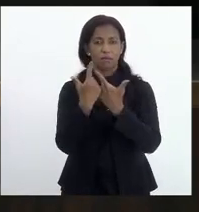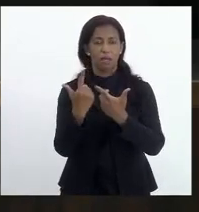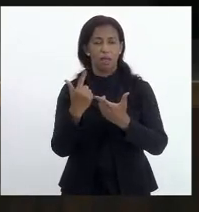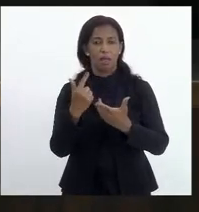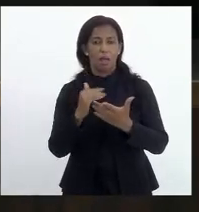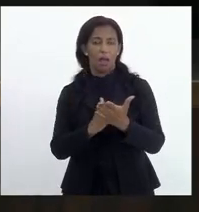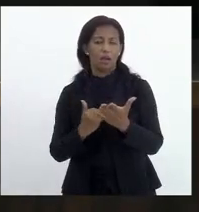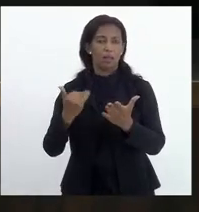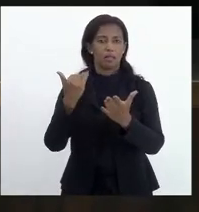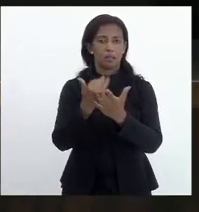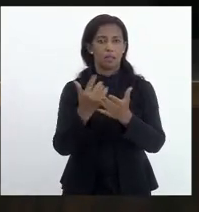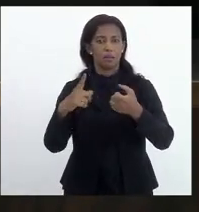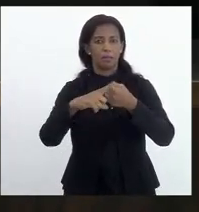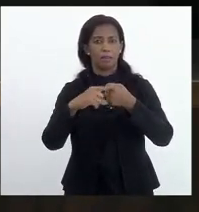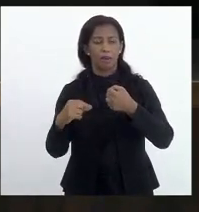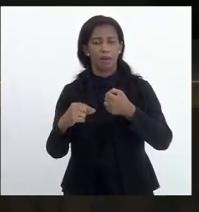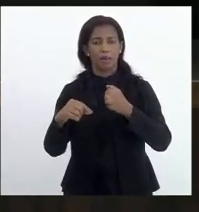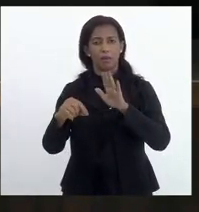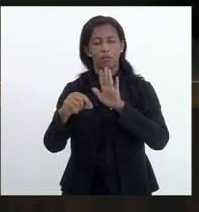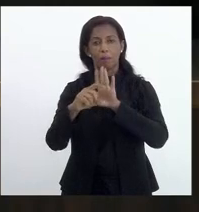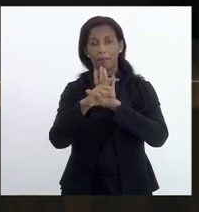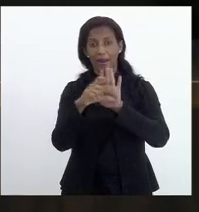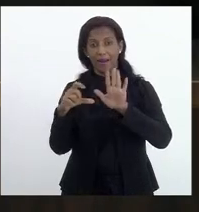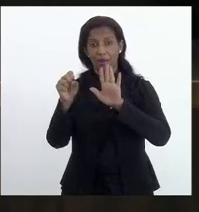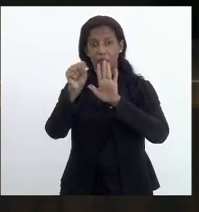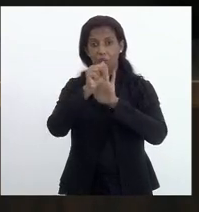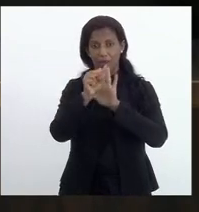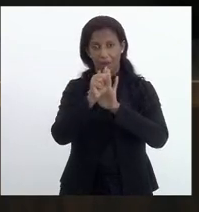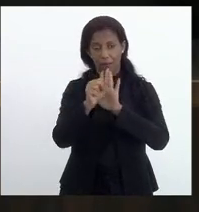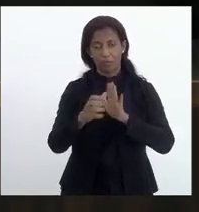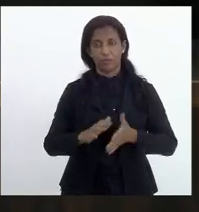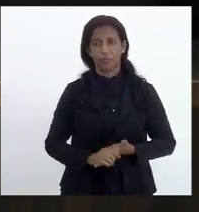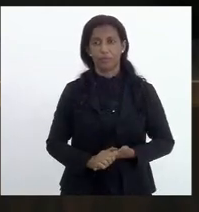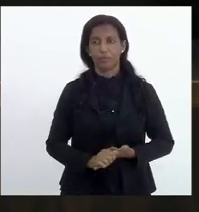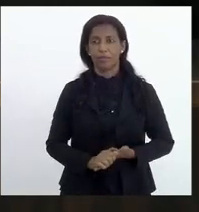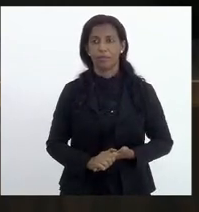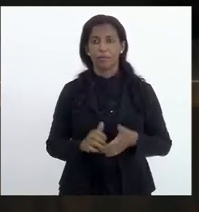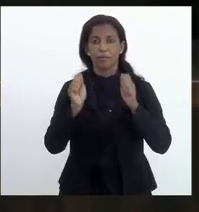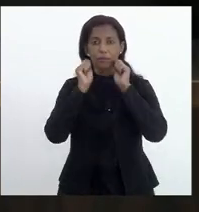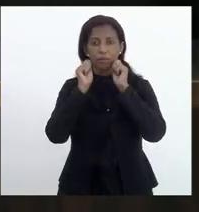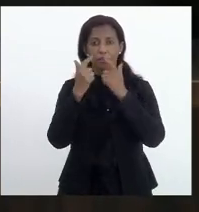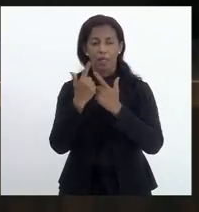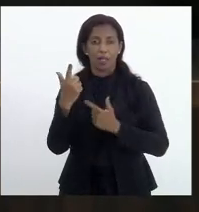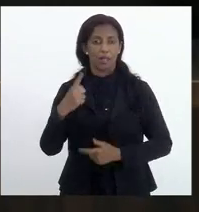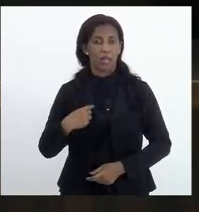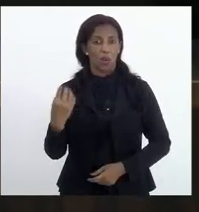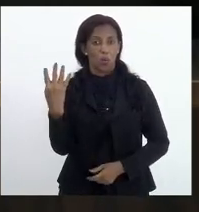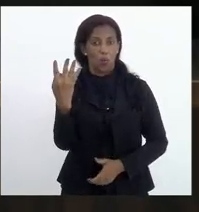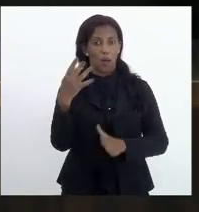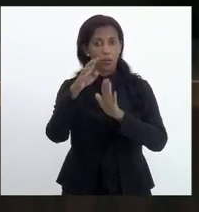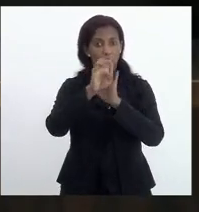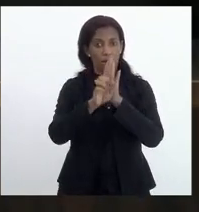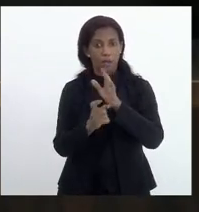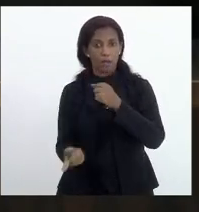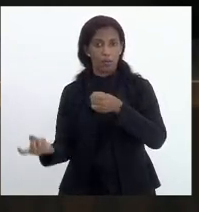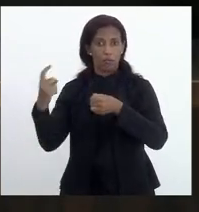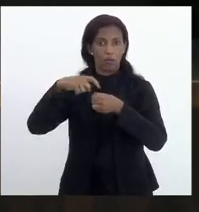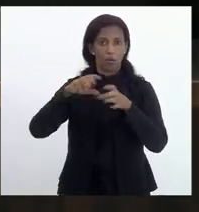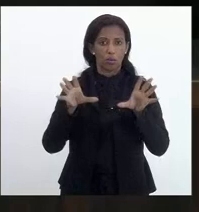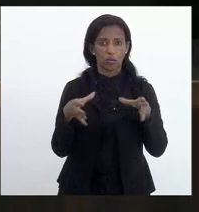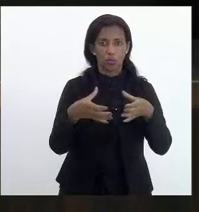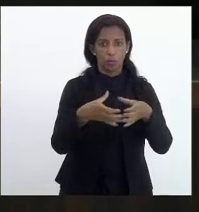parágrafo 8º, artigo 272. A prefeita recebeu 4 emendas e retorna às comissões